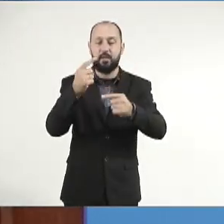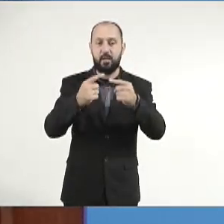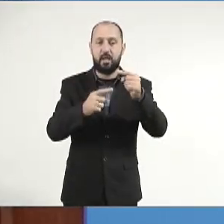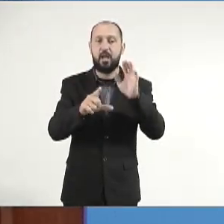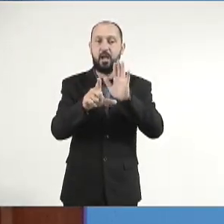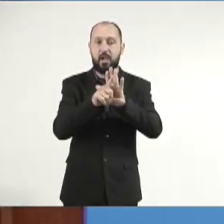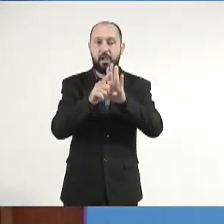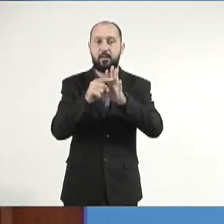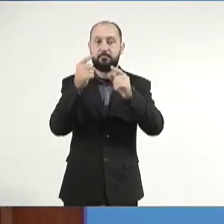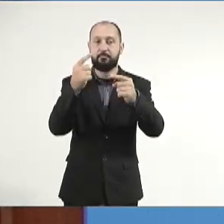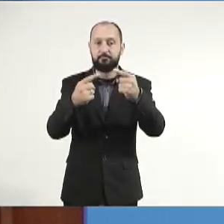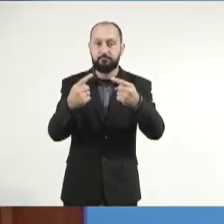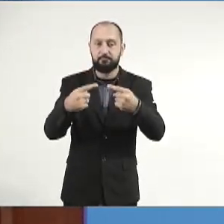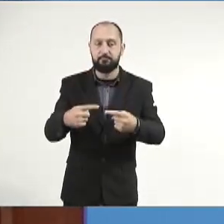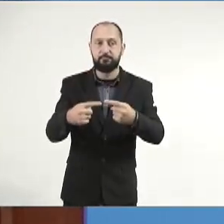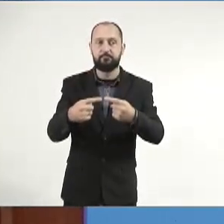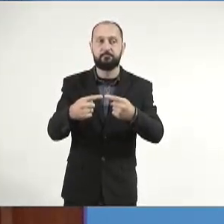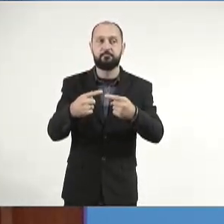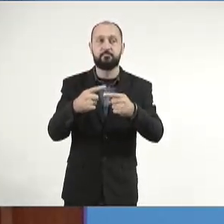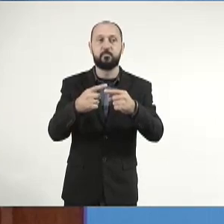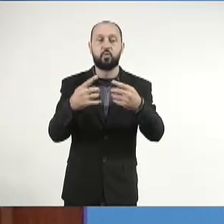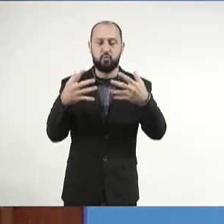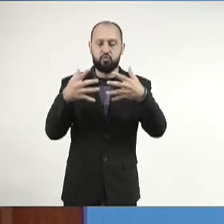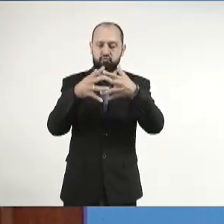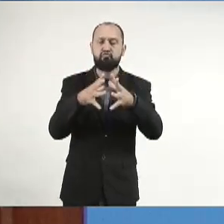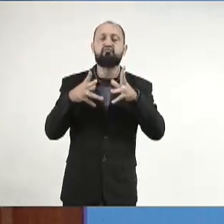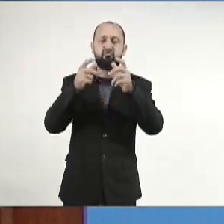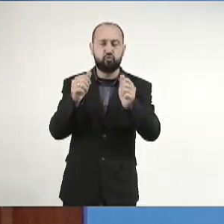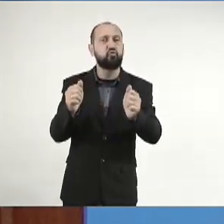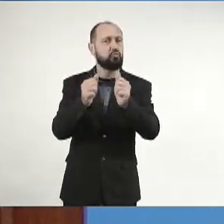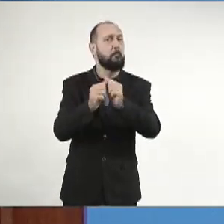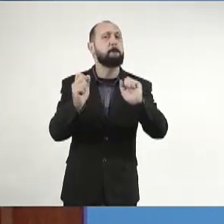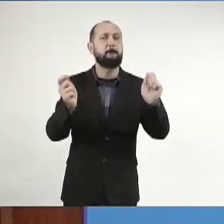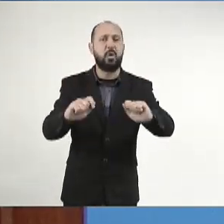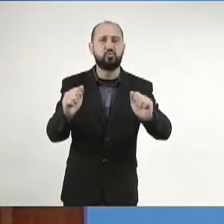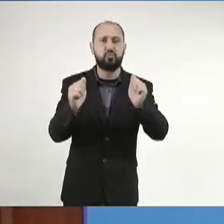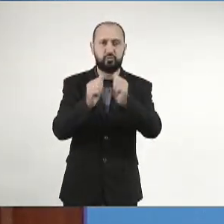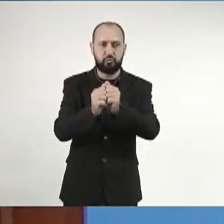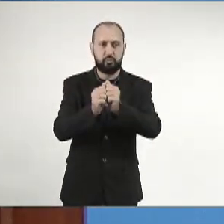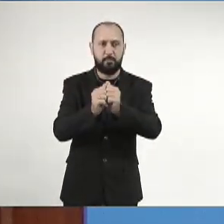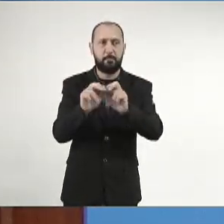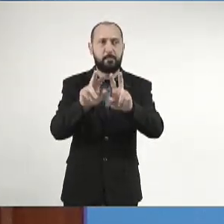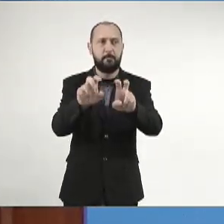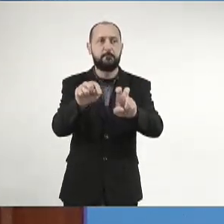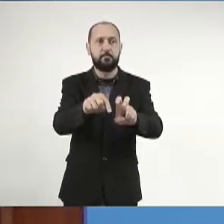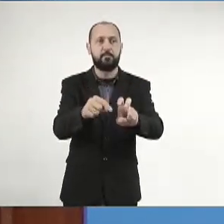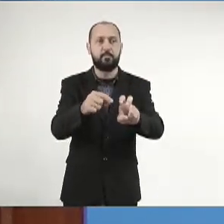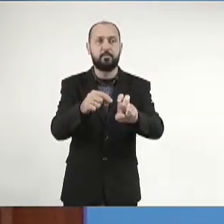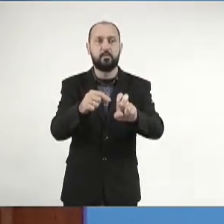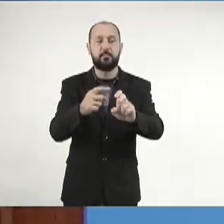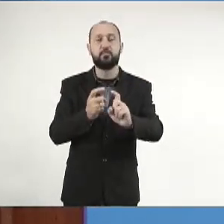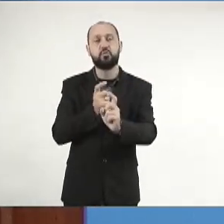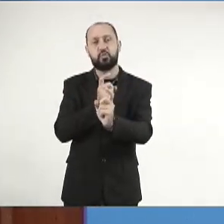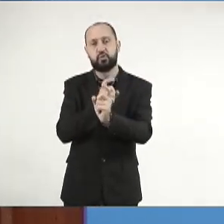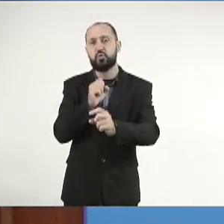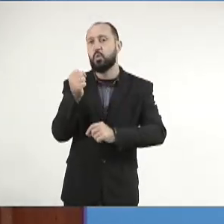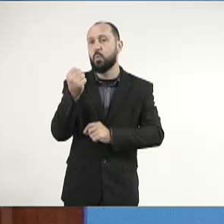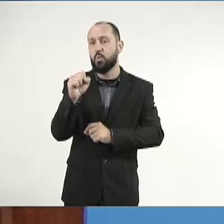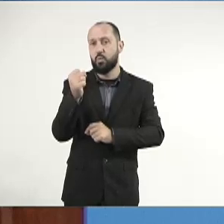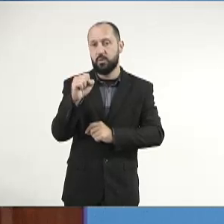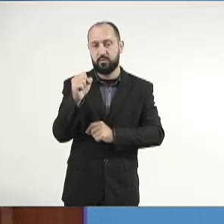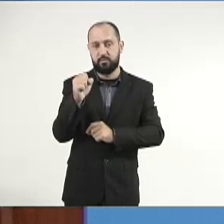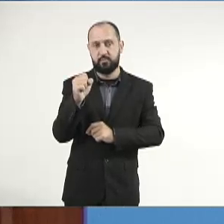concorrentemente sobre, concorrentemente quer dizer todos, né? Sobre, aí no inciso 8 desse